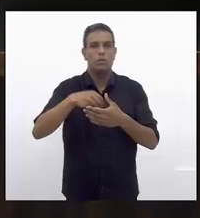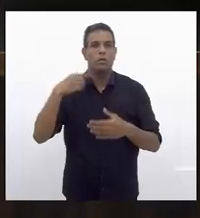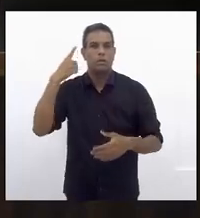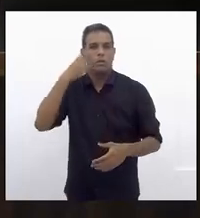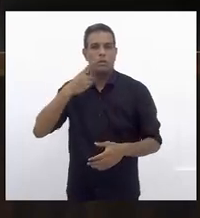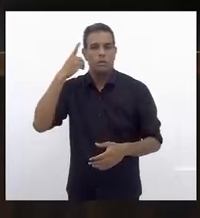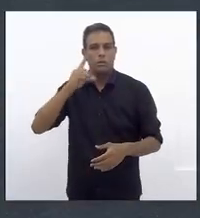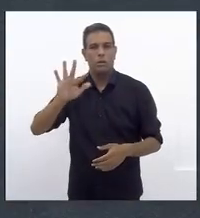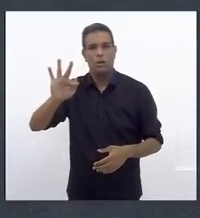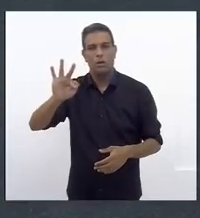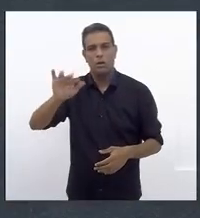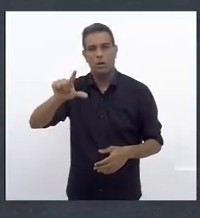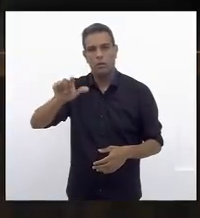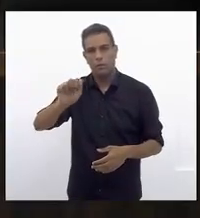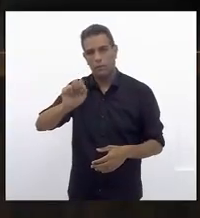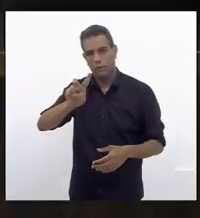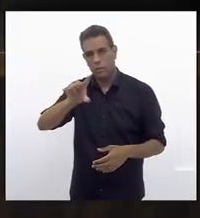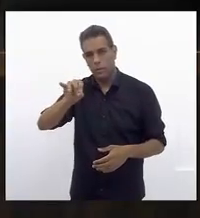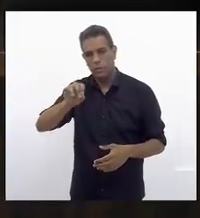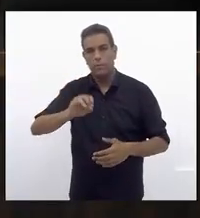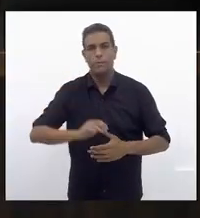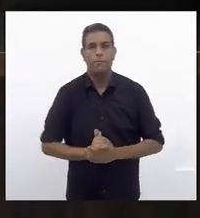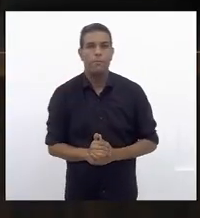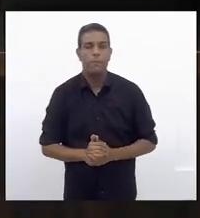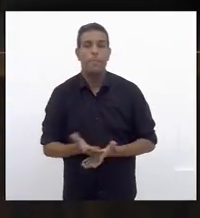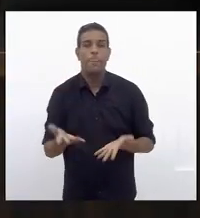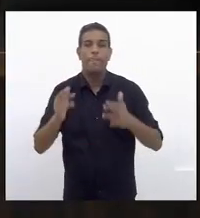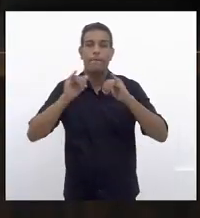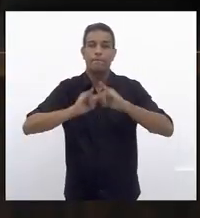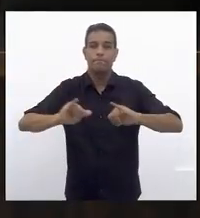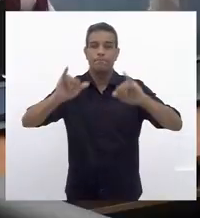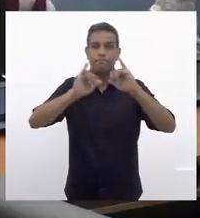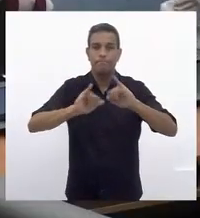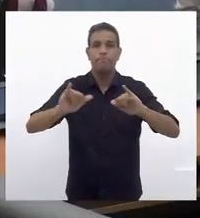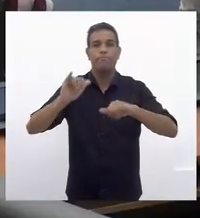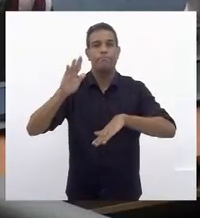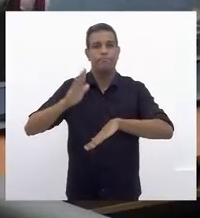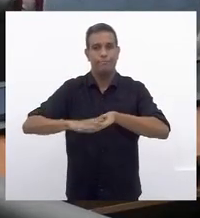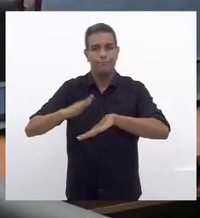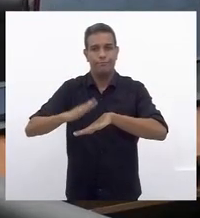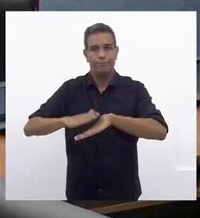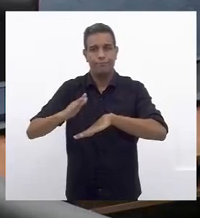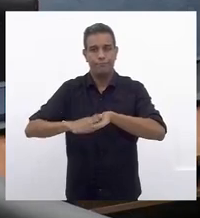Ok, 435A, obrigado. Declaração de voto, então. Eu gostar.